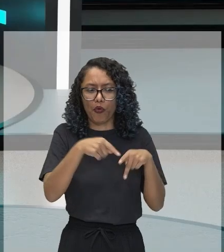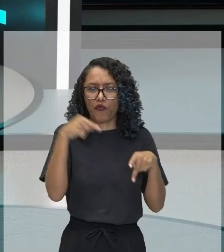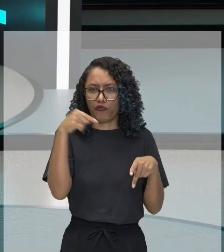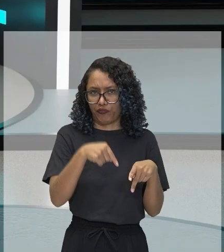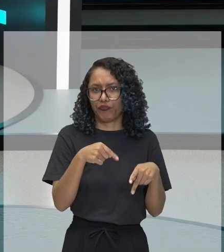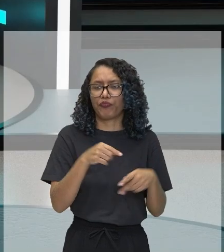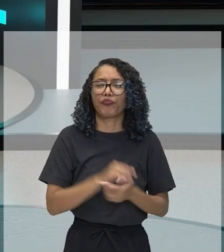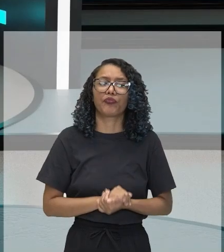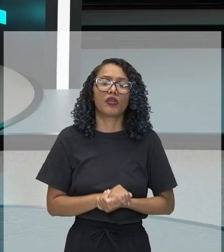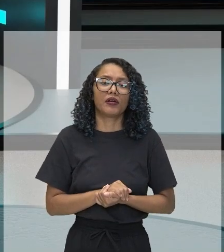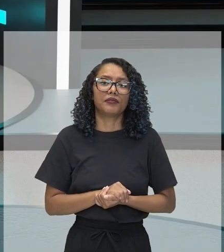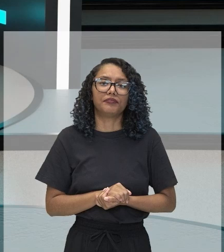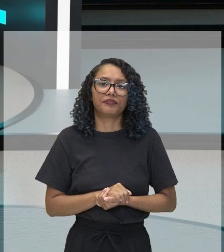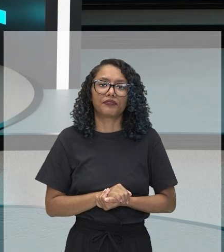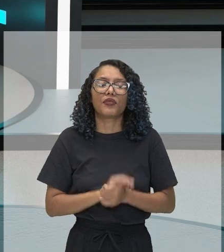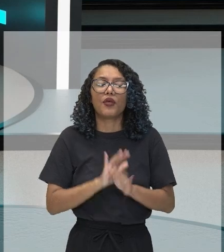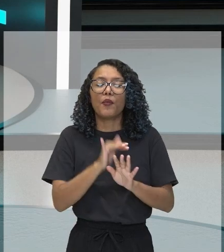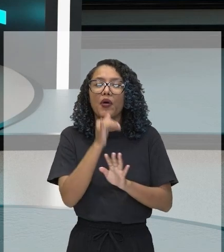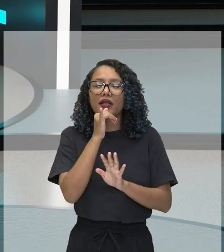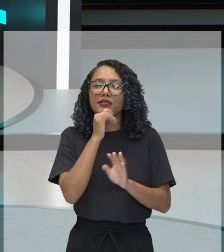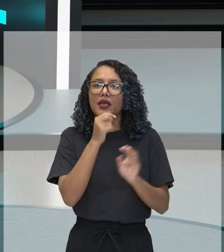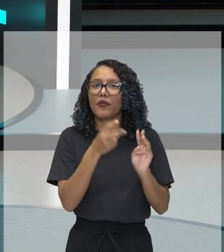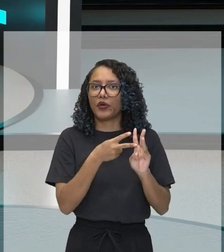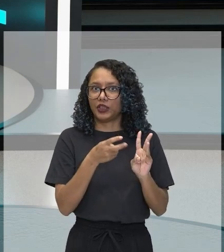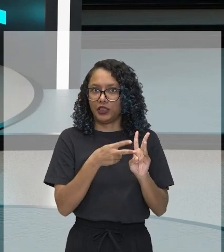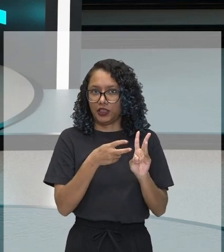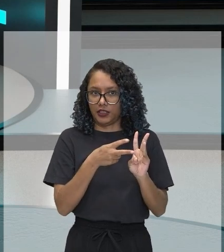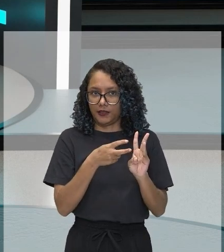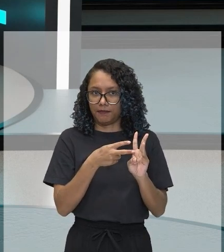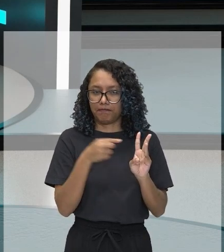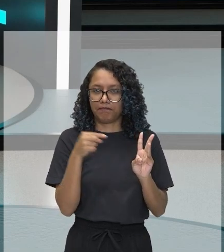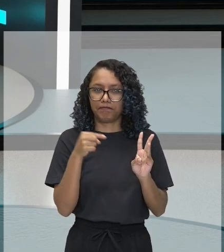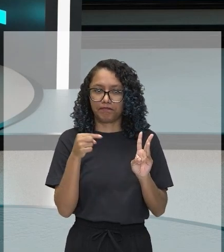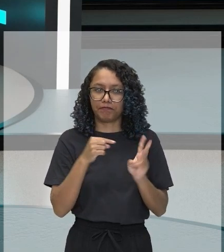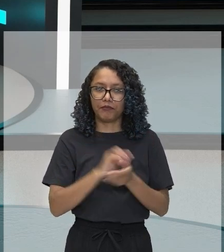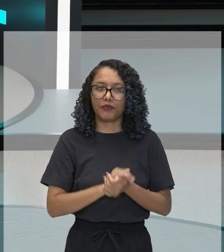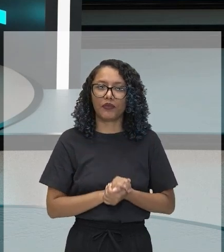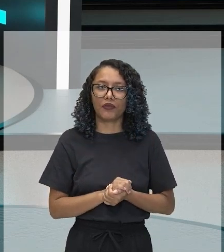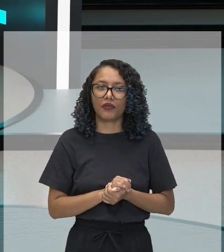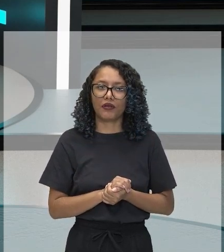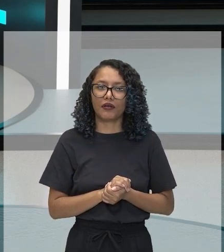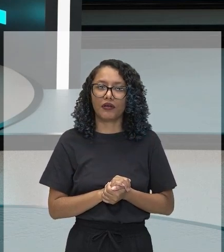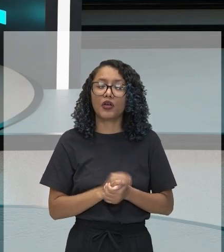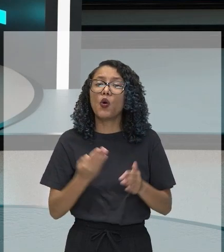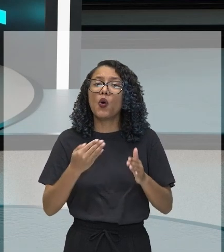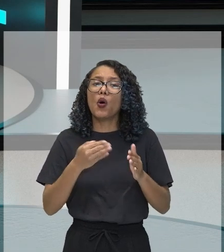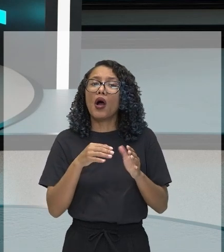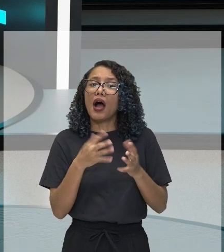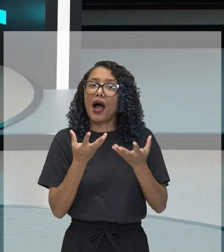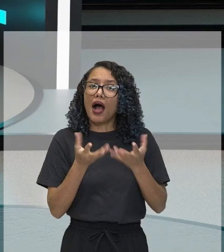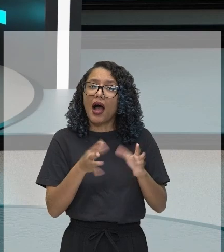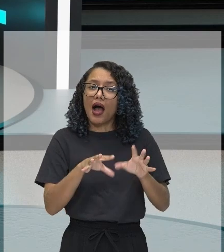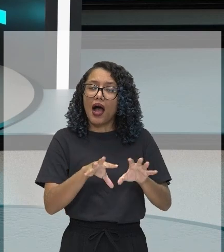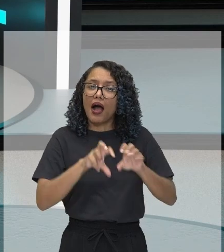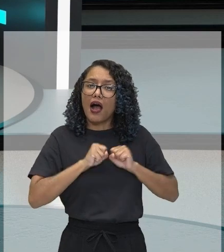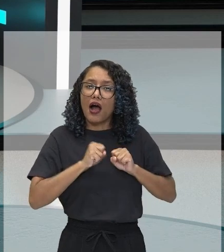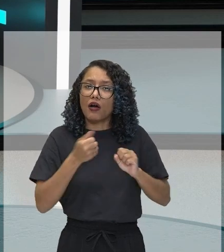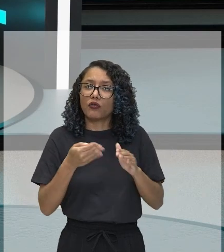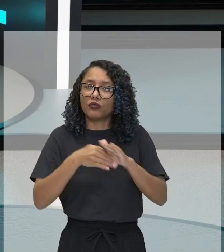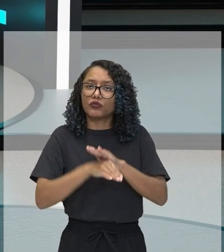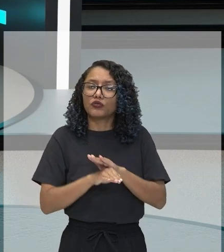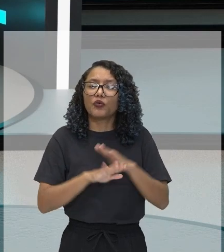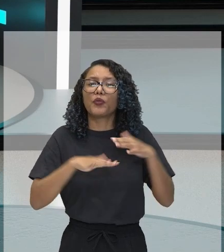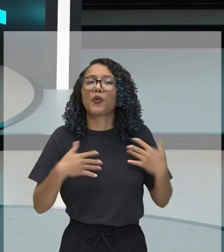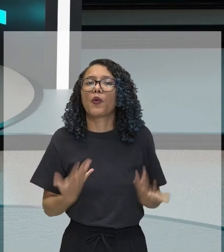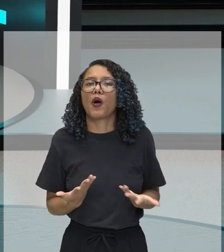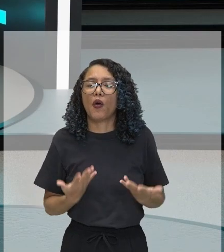exemplo, do indígena, nós herdamos o costume de dançar